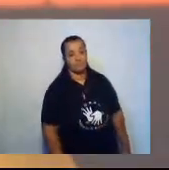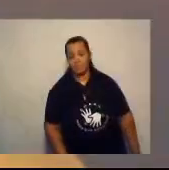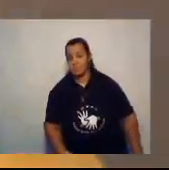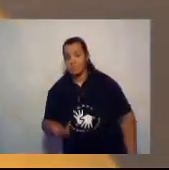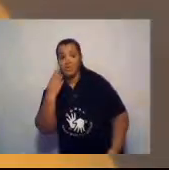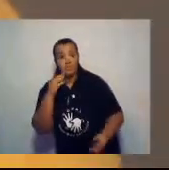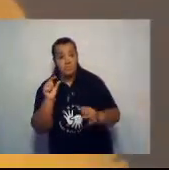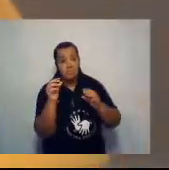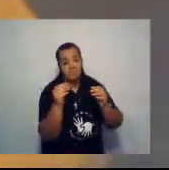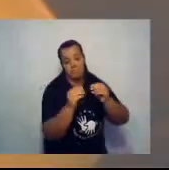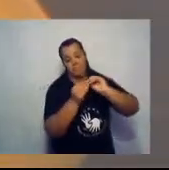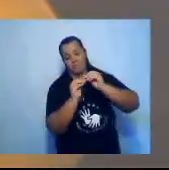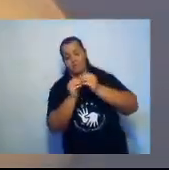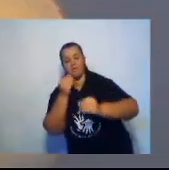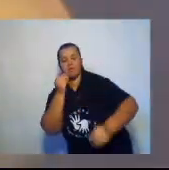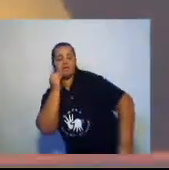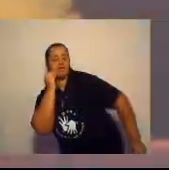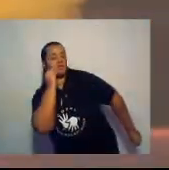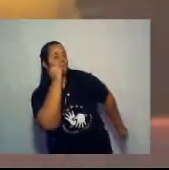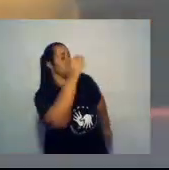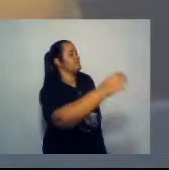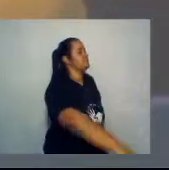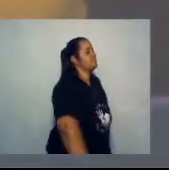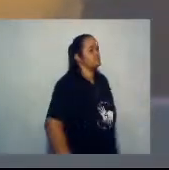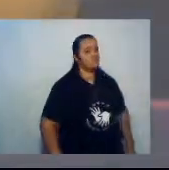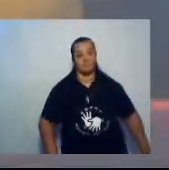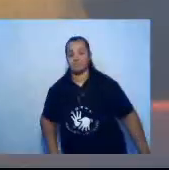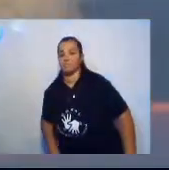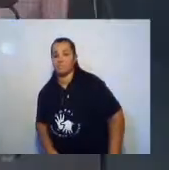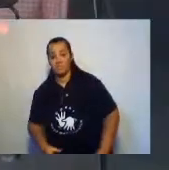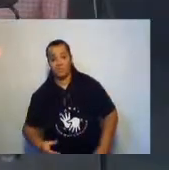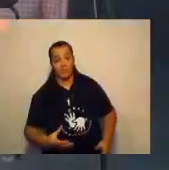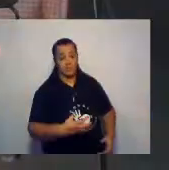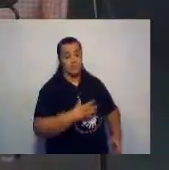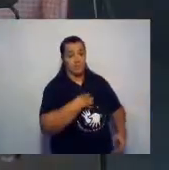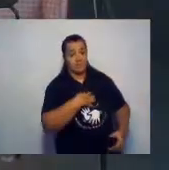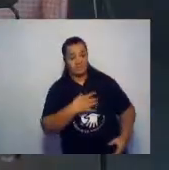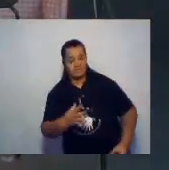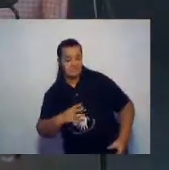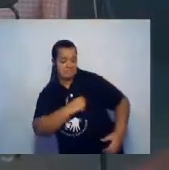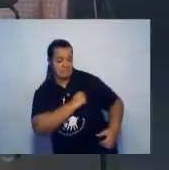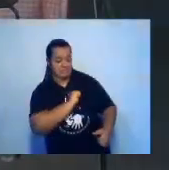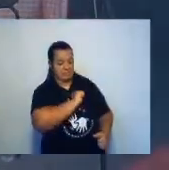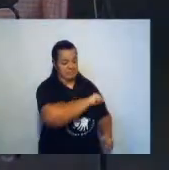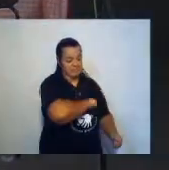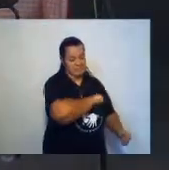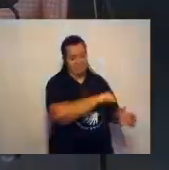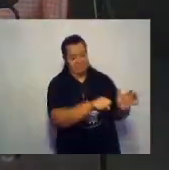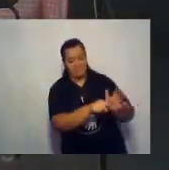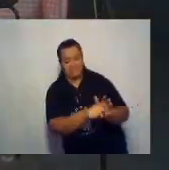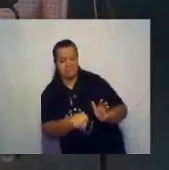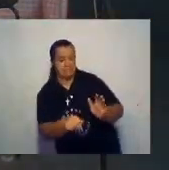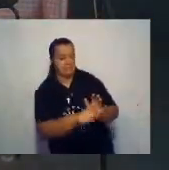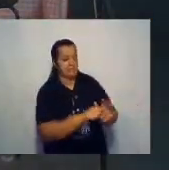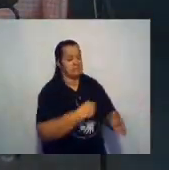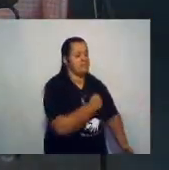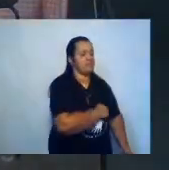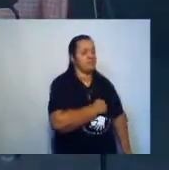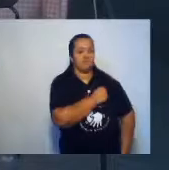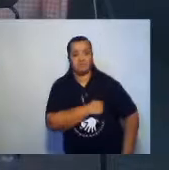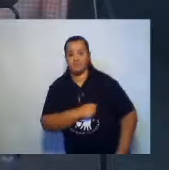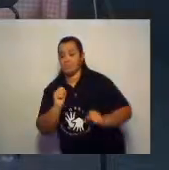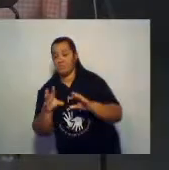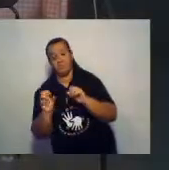Só ficou o resto do seu beijo na minha boca. Você deu corda e o coração entrou na forca. A